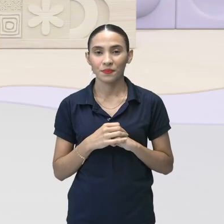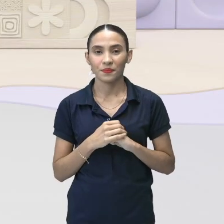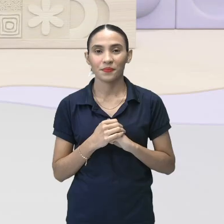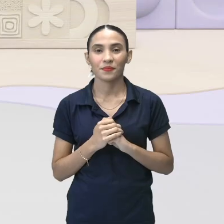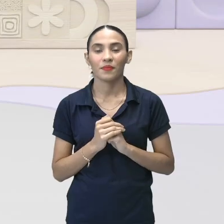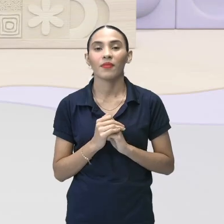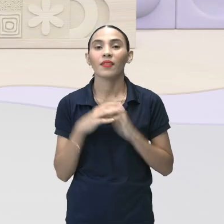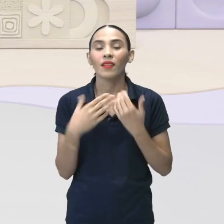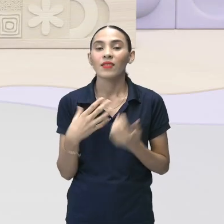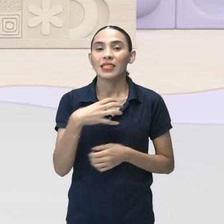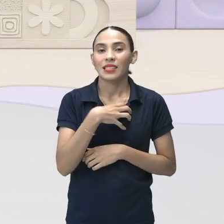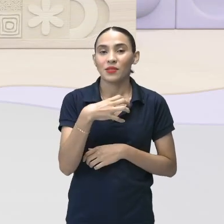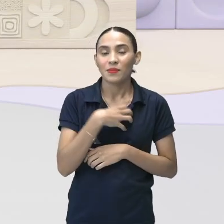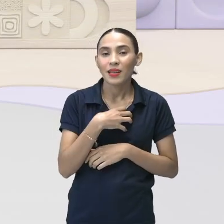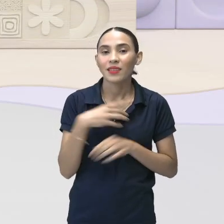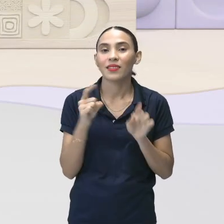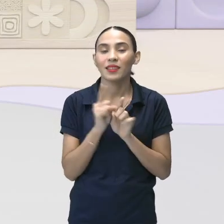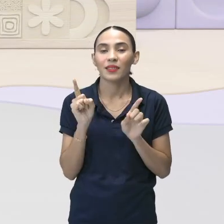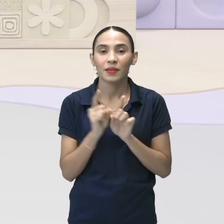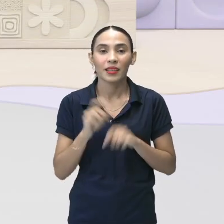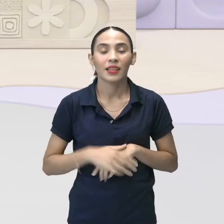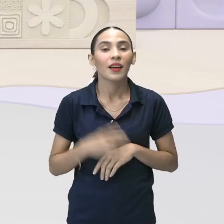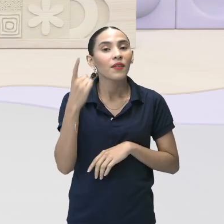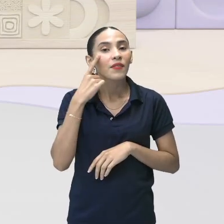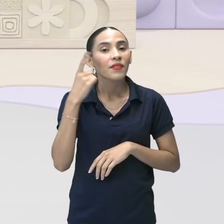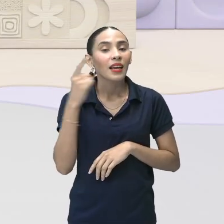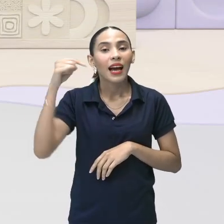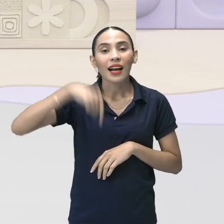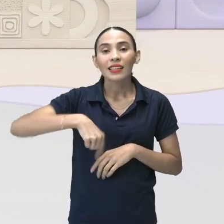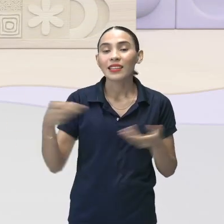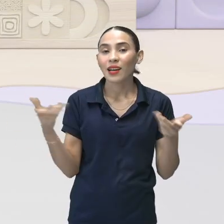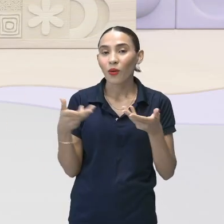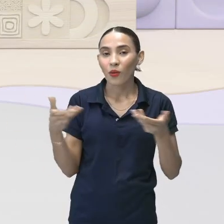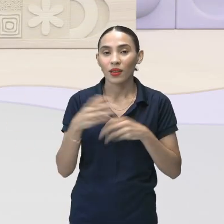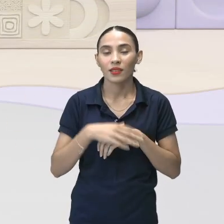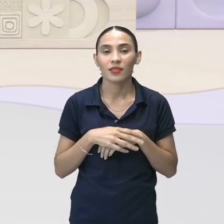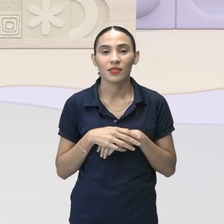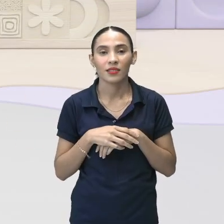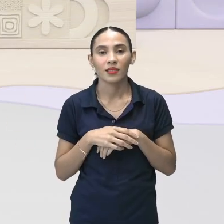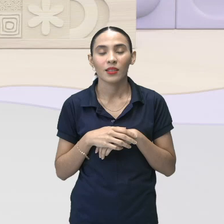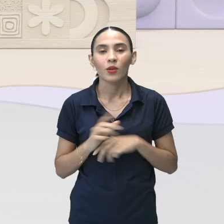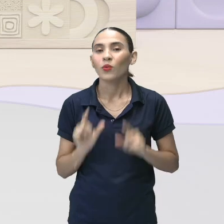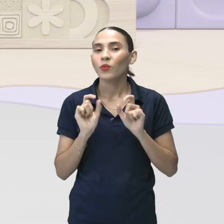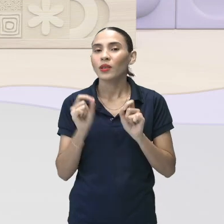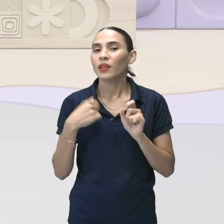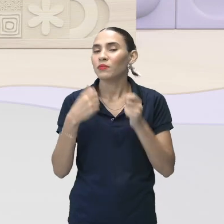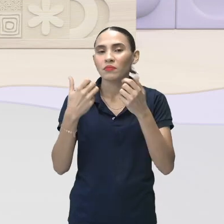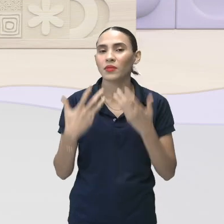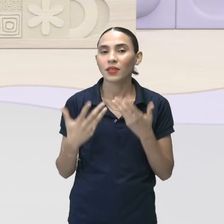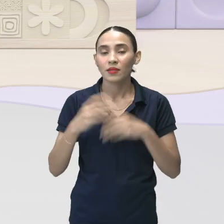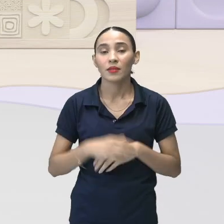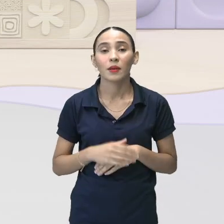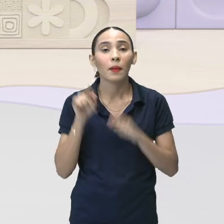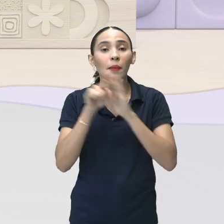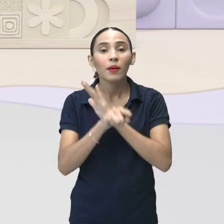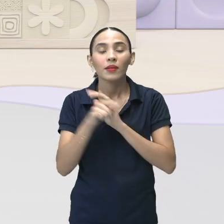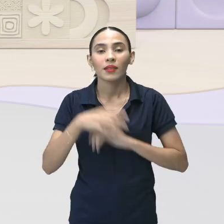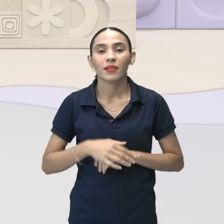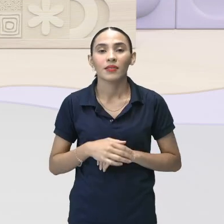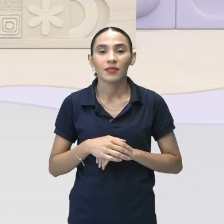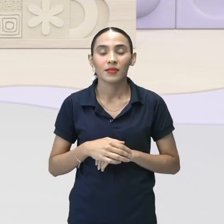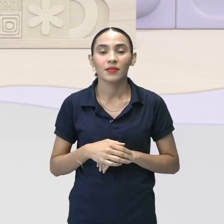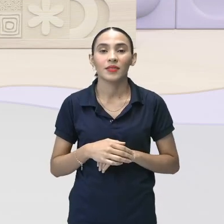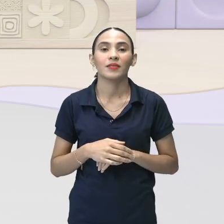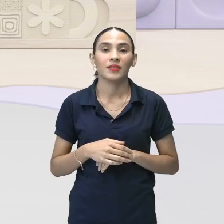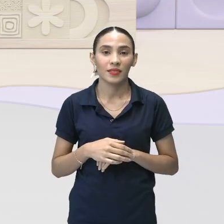te pergunto isso para dizer como é que você está vivendo o aqui e agora nesse momento. E pensar nisso requer